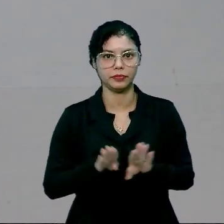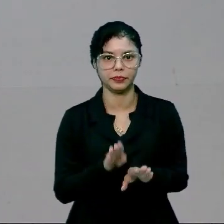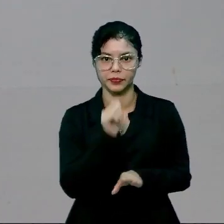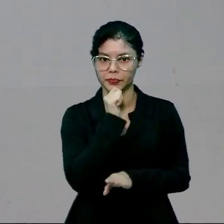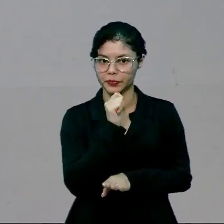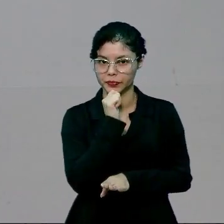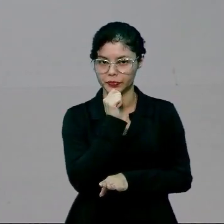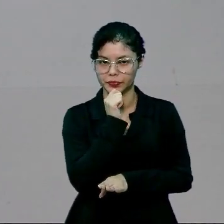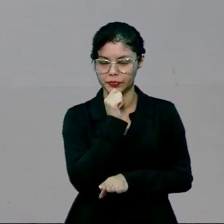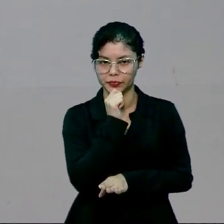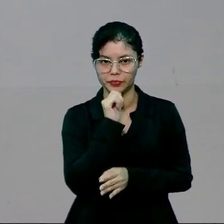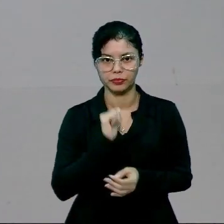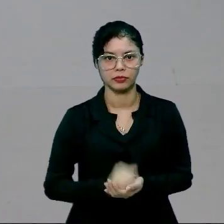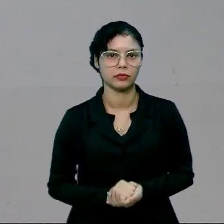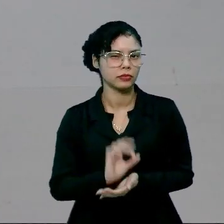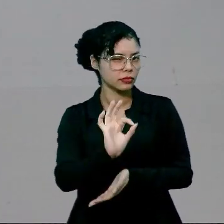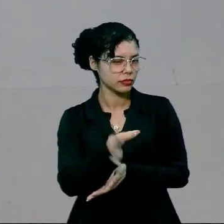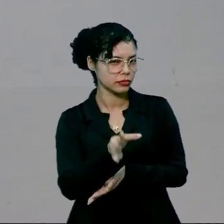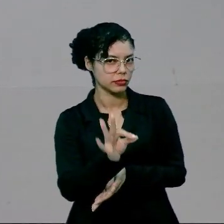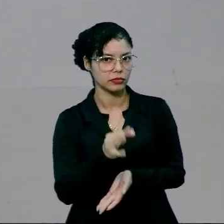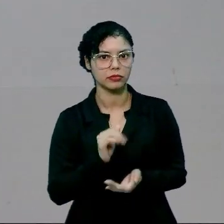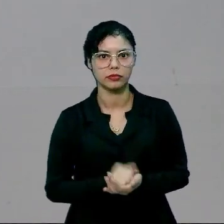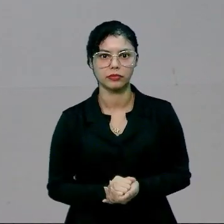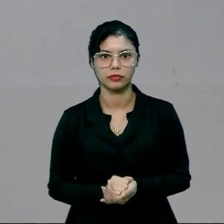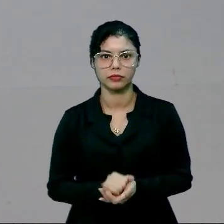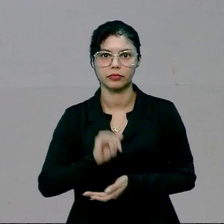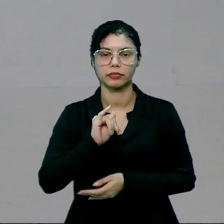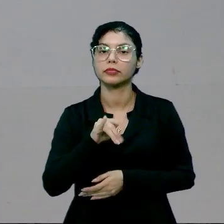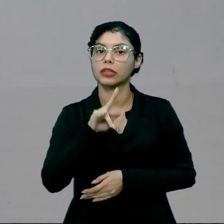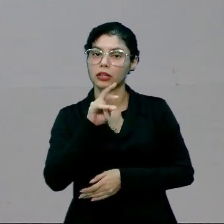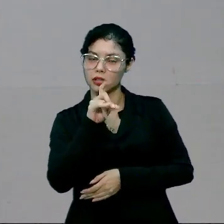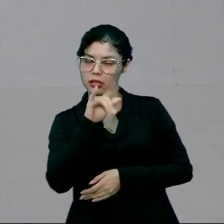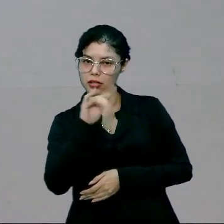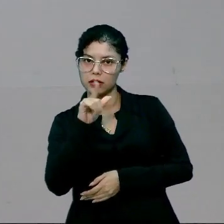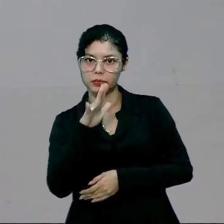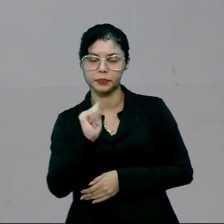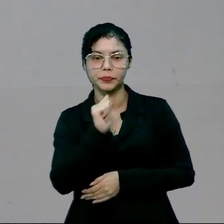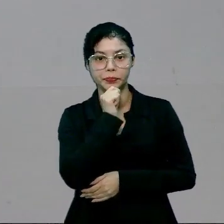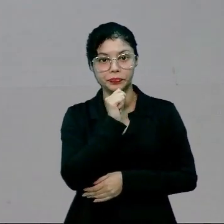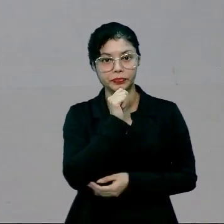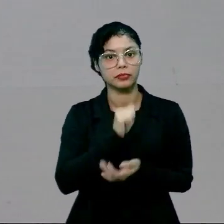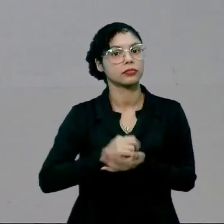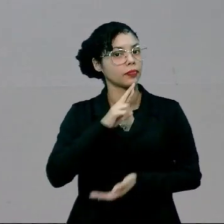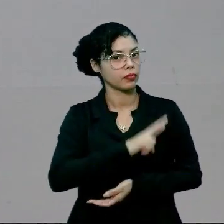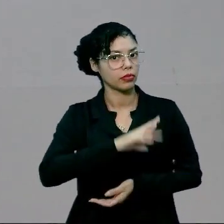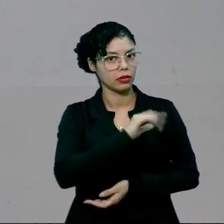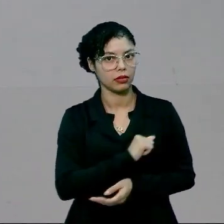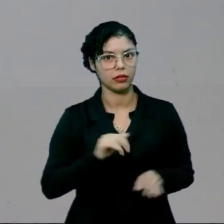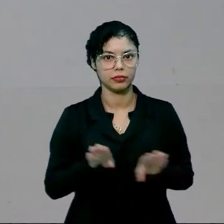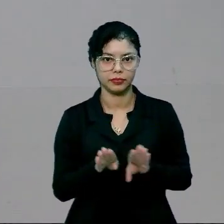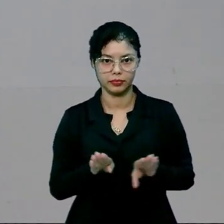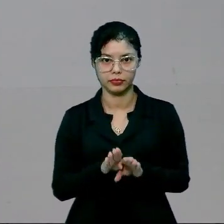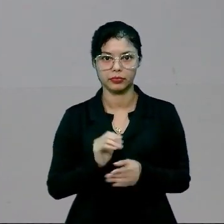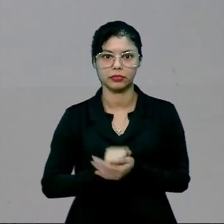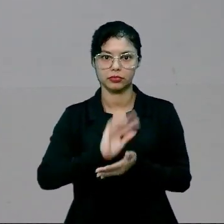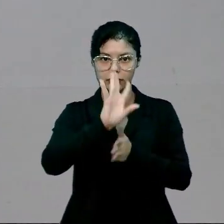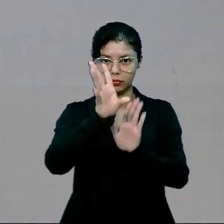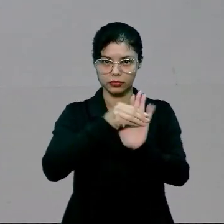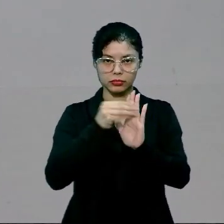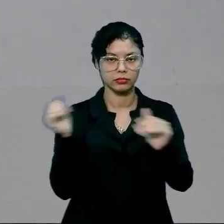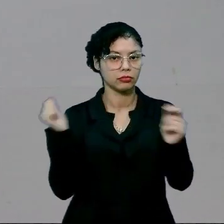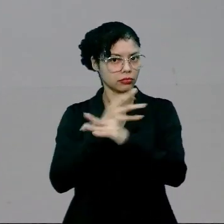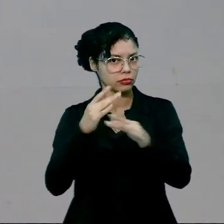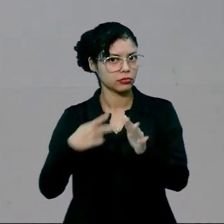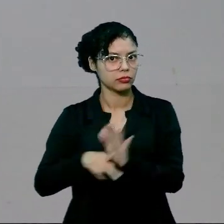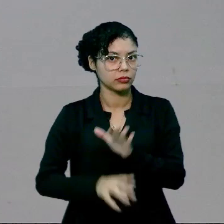observo aí uma certa idealização, uma certa romantização. Eu coloco no